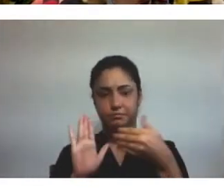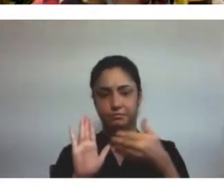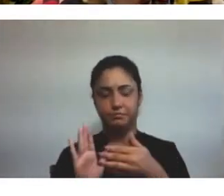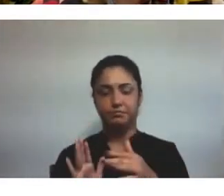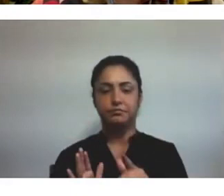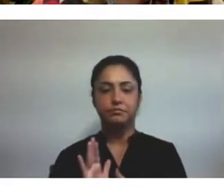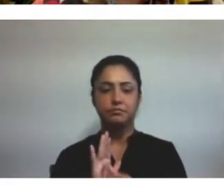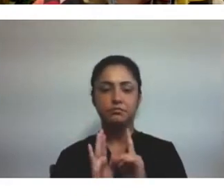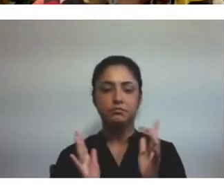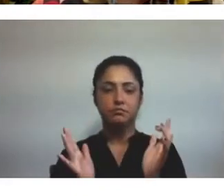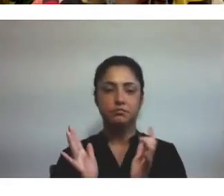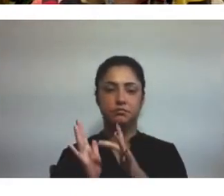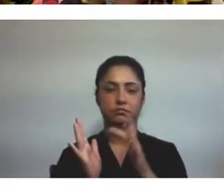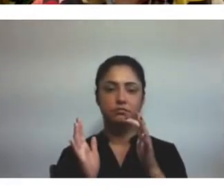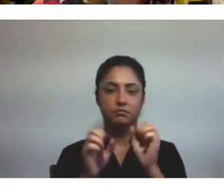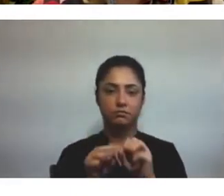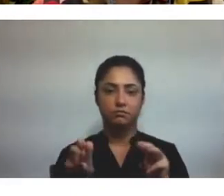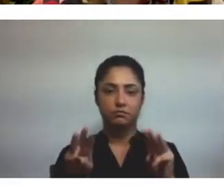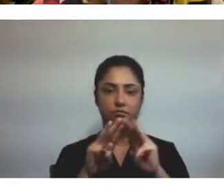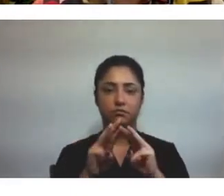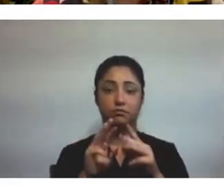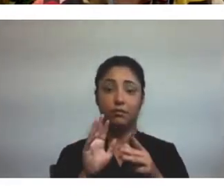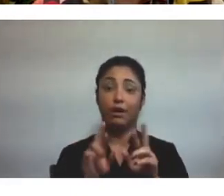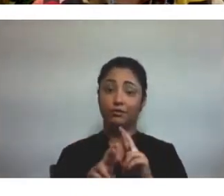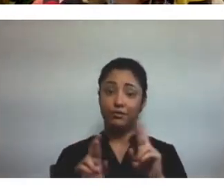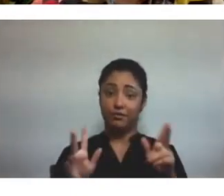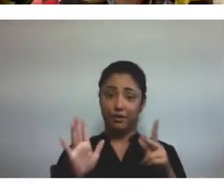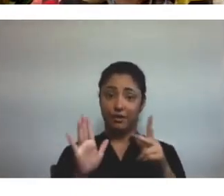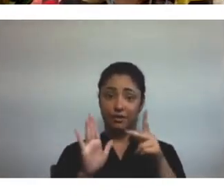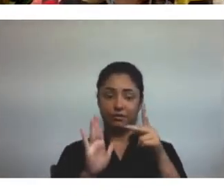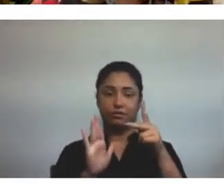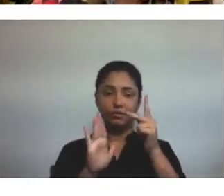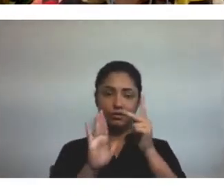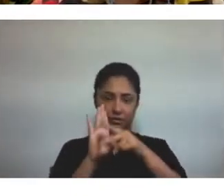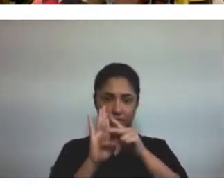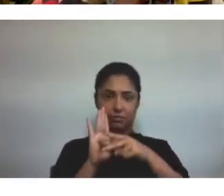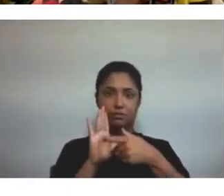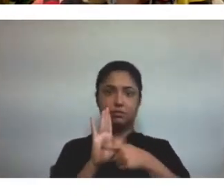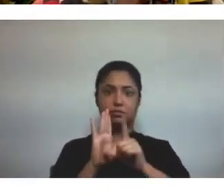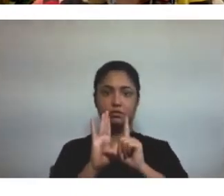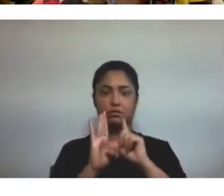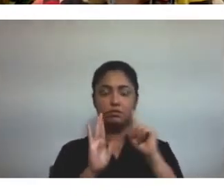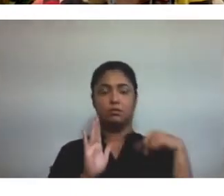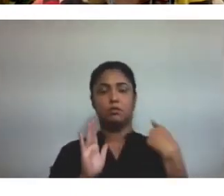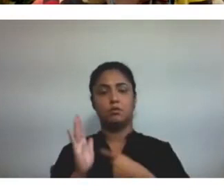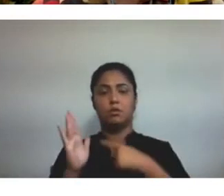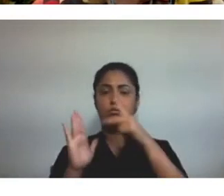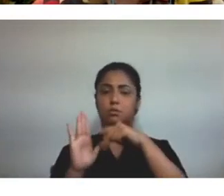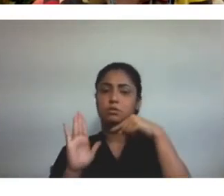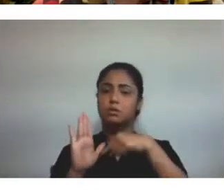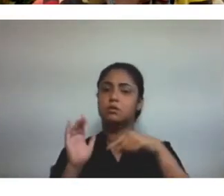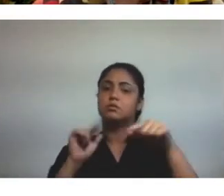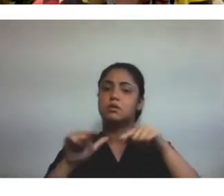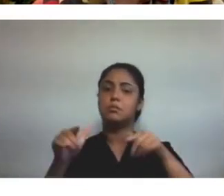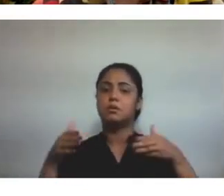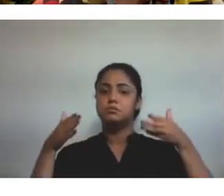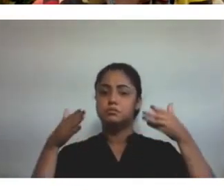quero comentar que, diferente do projeto anterior, o nosso projeto ele não trabalha